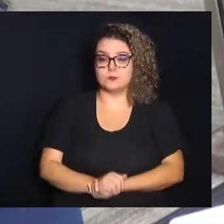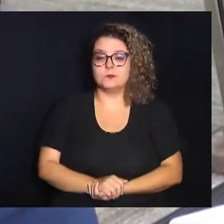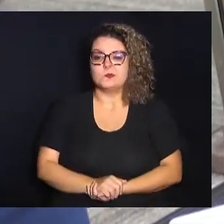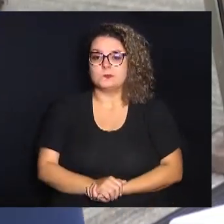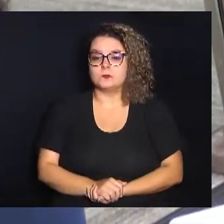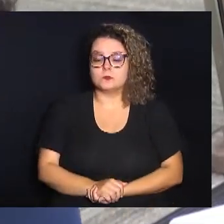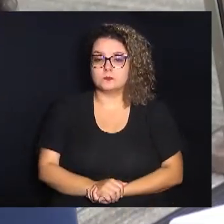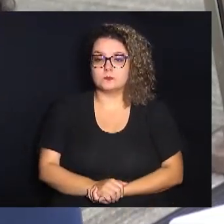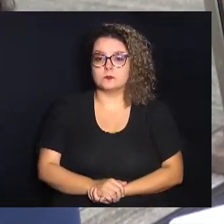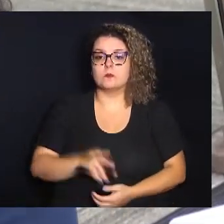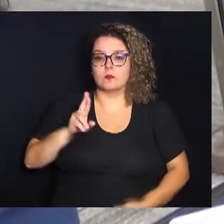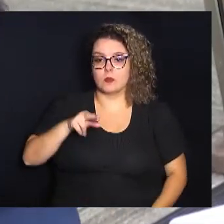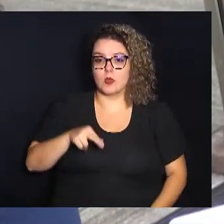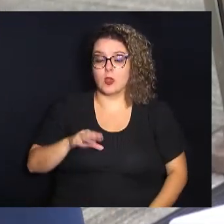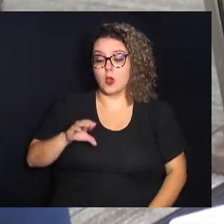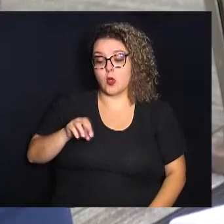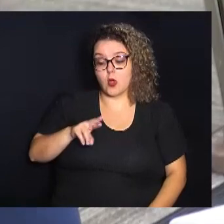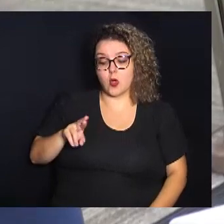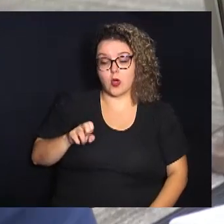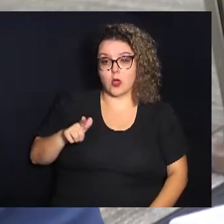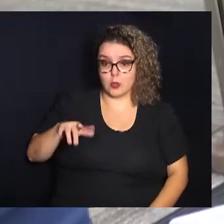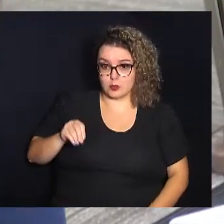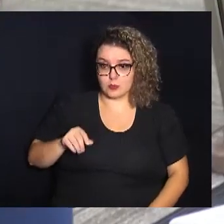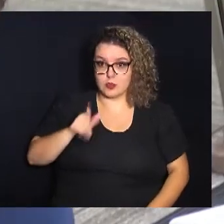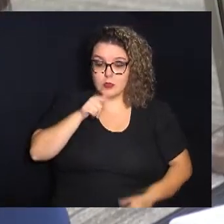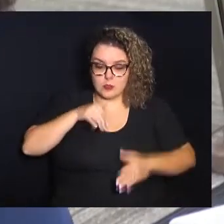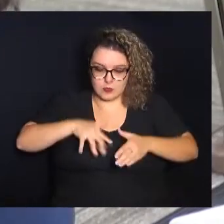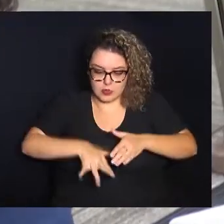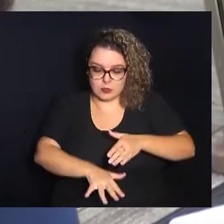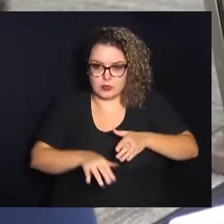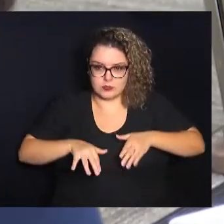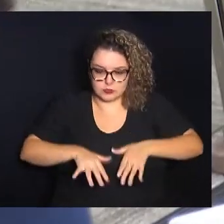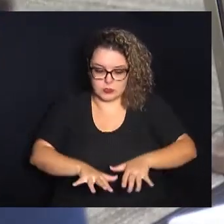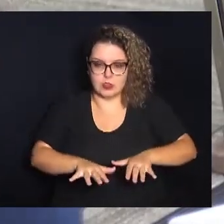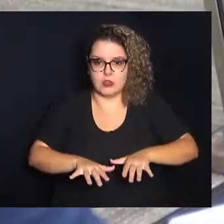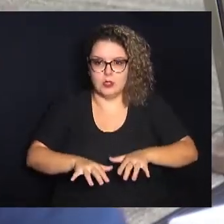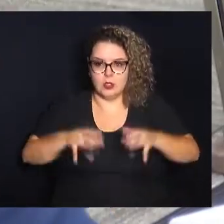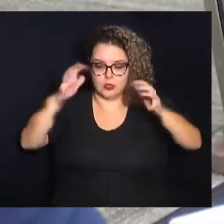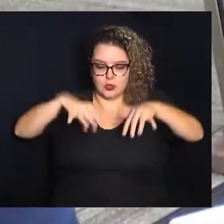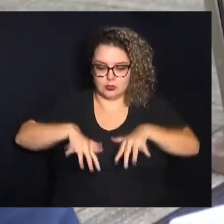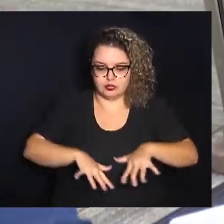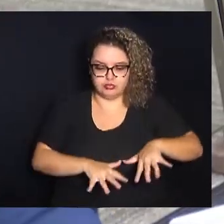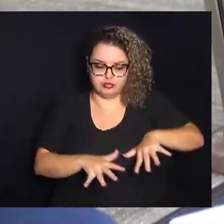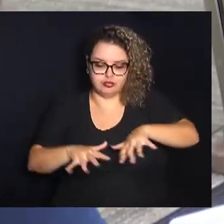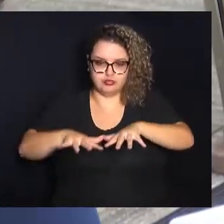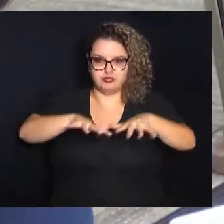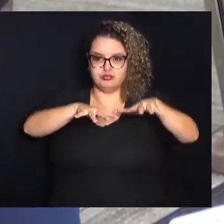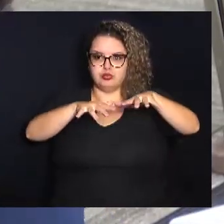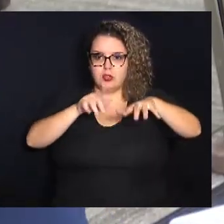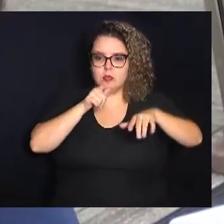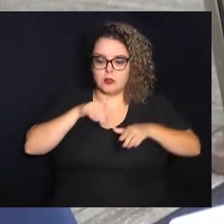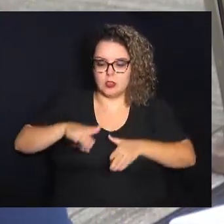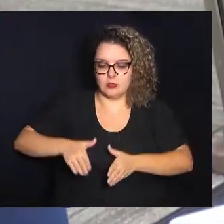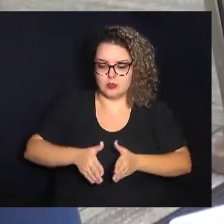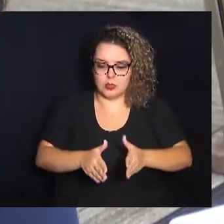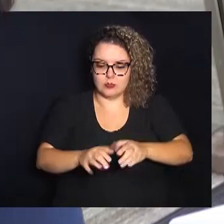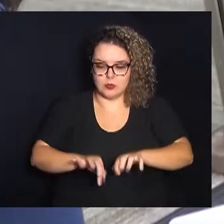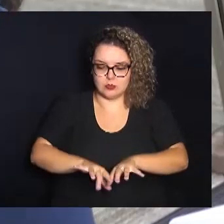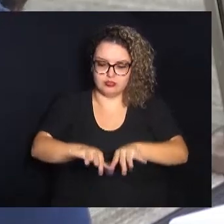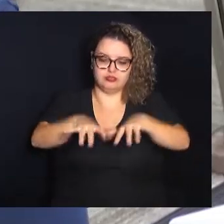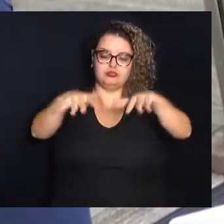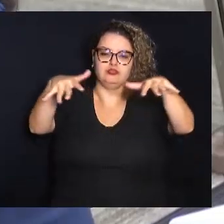área ali, que é uma área que, por conta desse córrego que é subterrâneo, quando chove muito ele sobe, ele já alaga, e aí